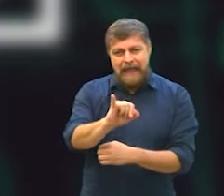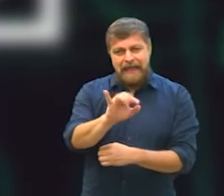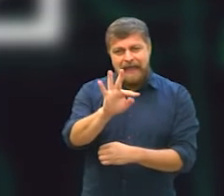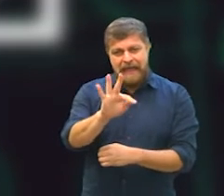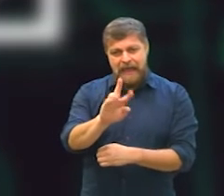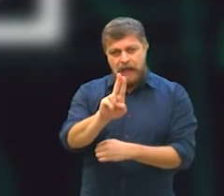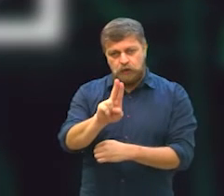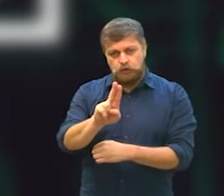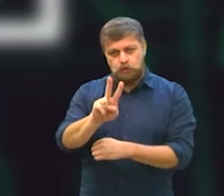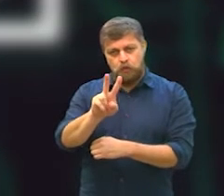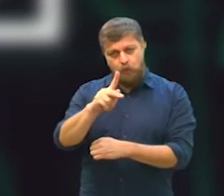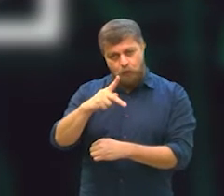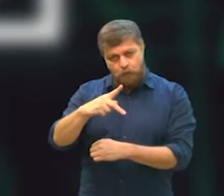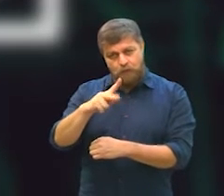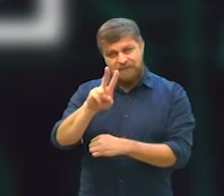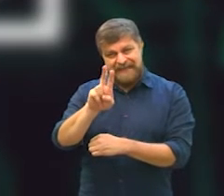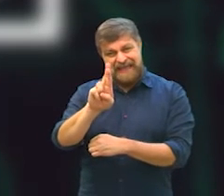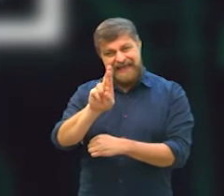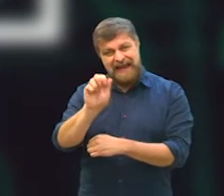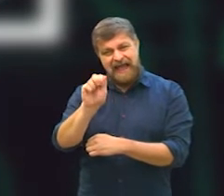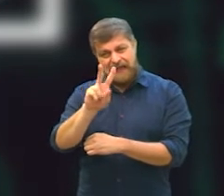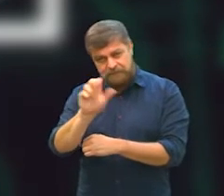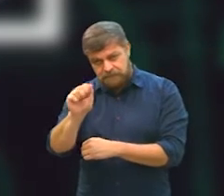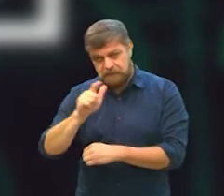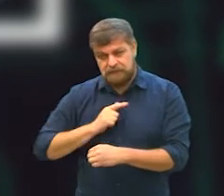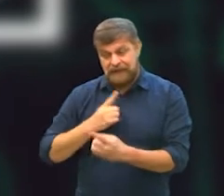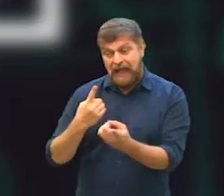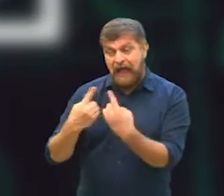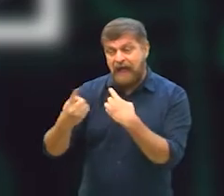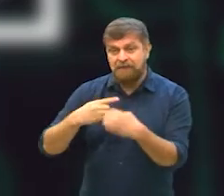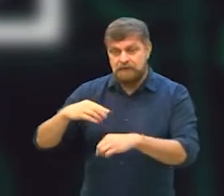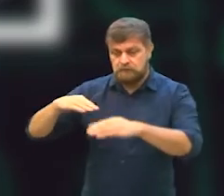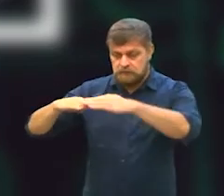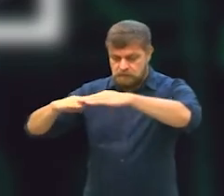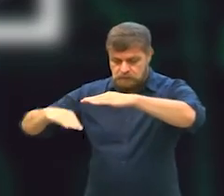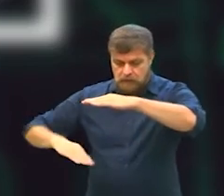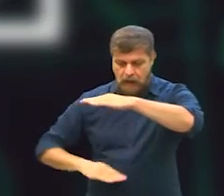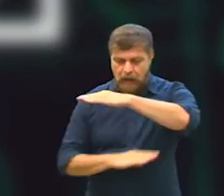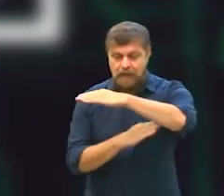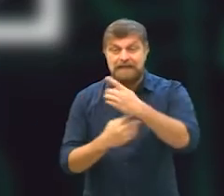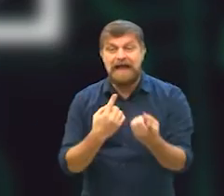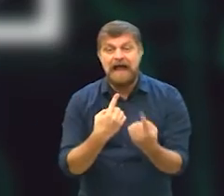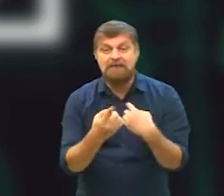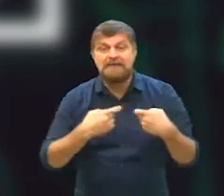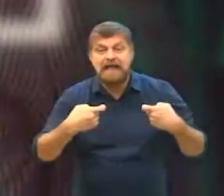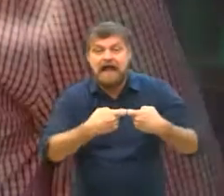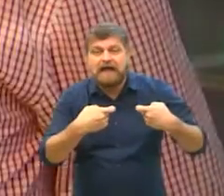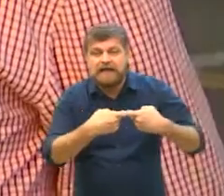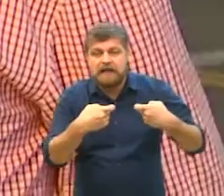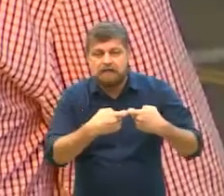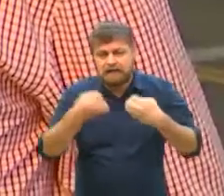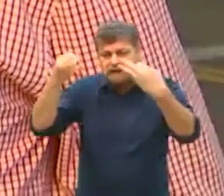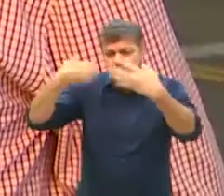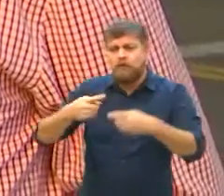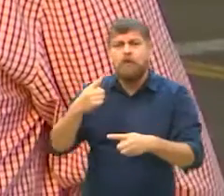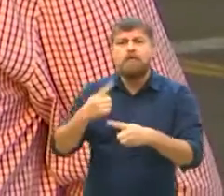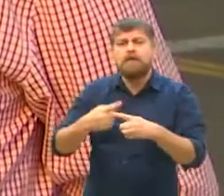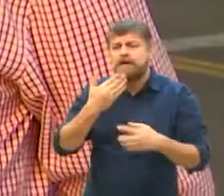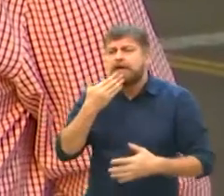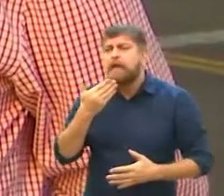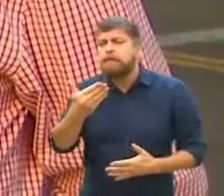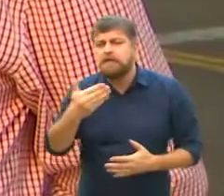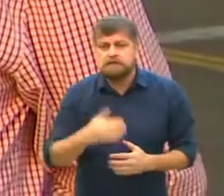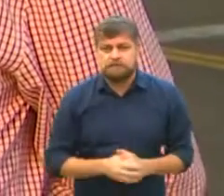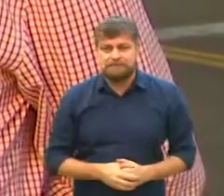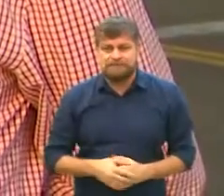rua Ituverava, principalmente no trecho que há o viaduto da rodovia Anhanguera. O vereador explicou o motivo